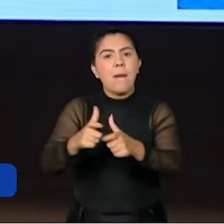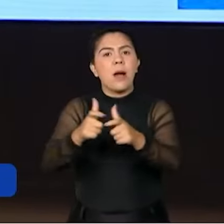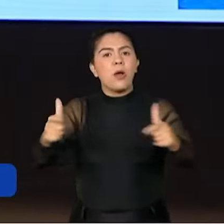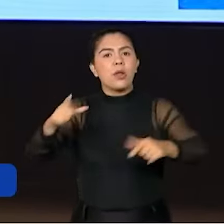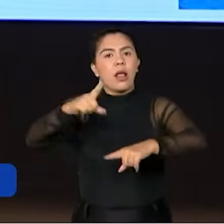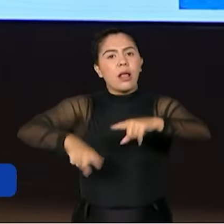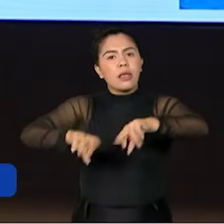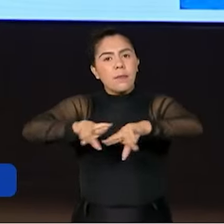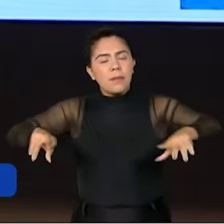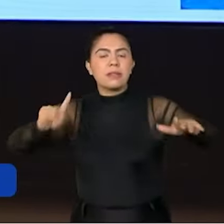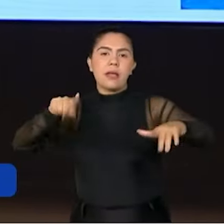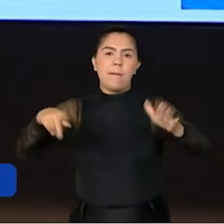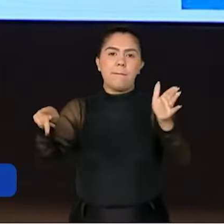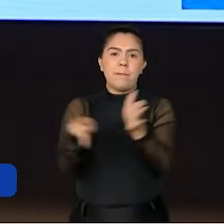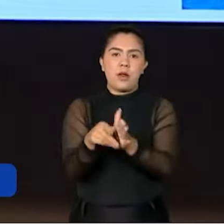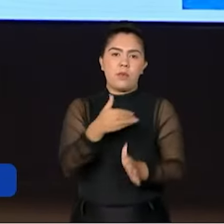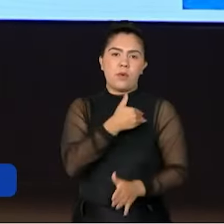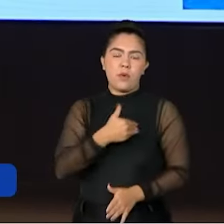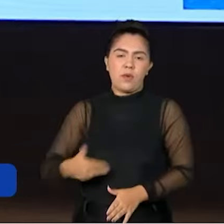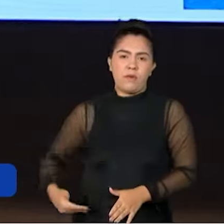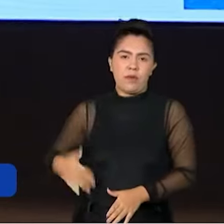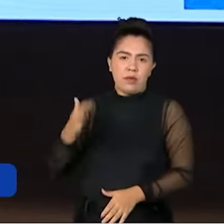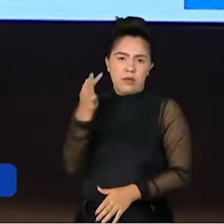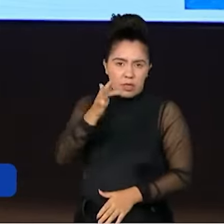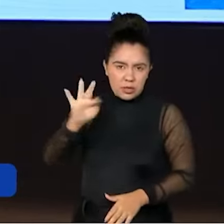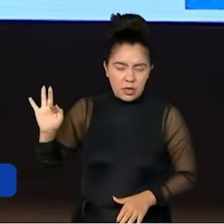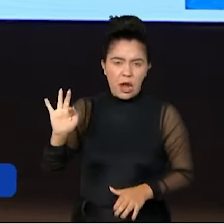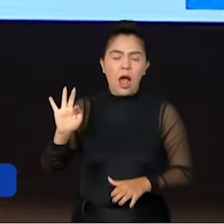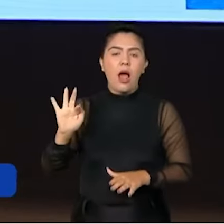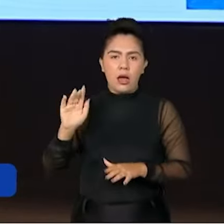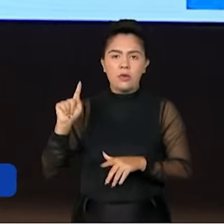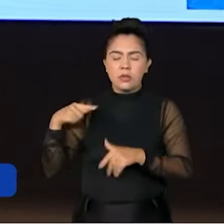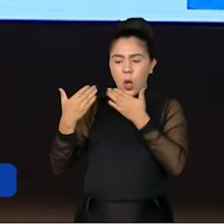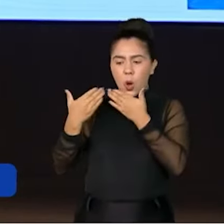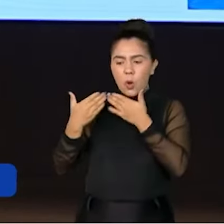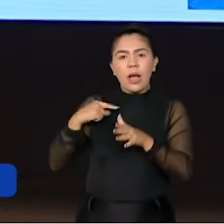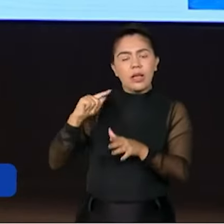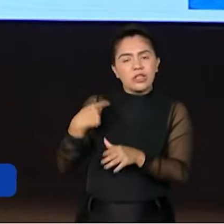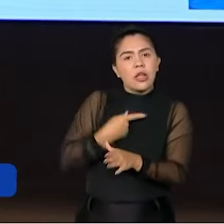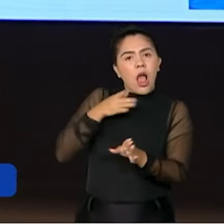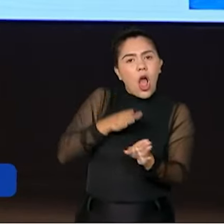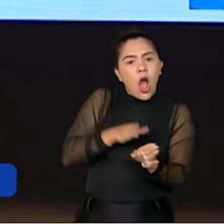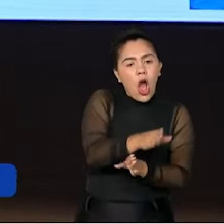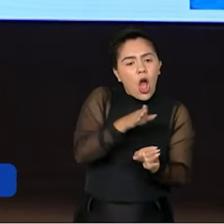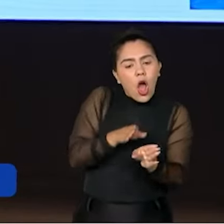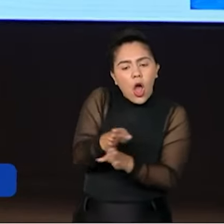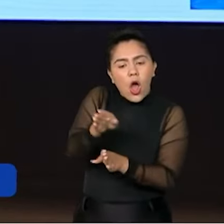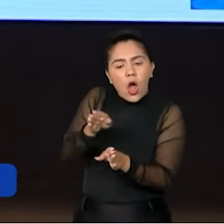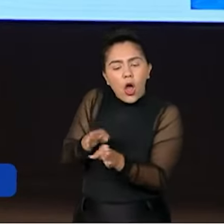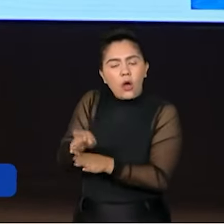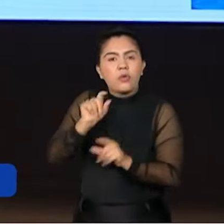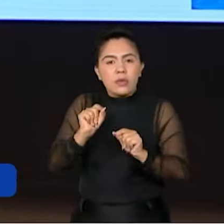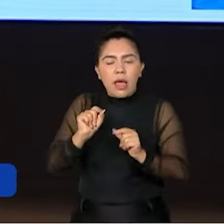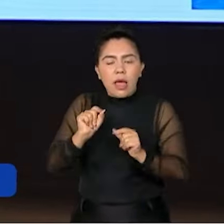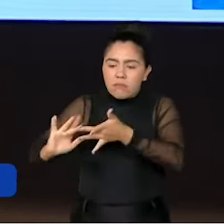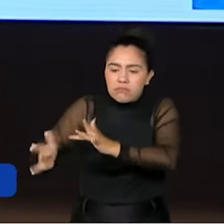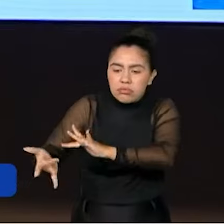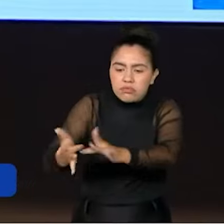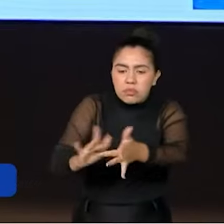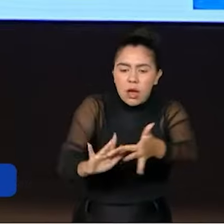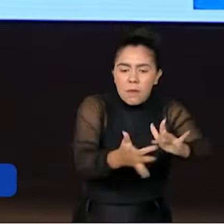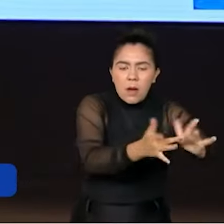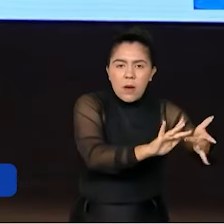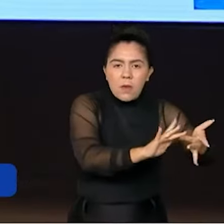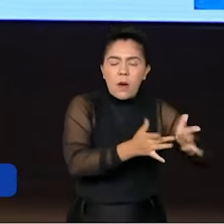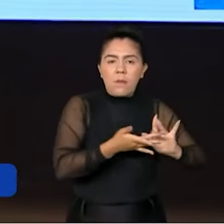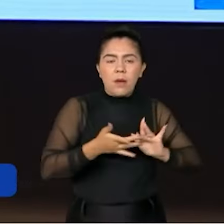governo federal. E desde o começo, o nosso trabalho, a nossa orientação foi de trabalhar em articulação e o